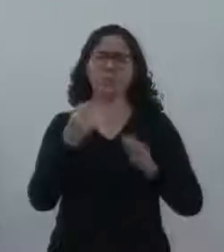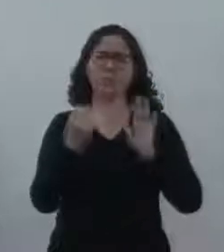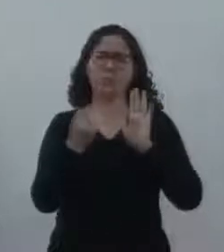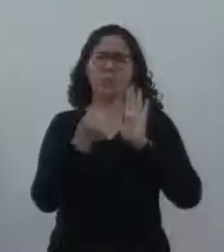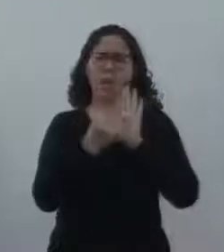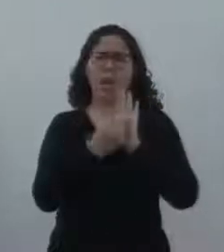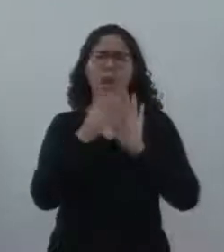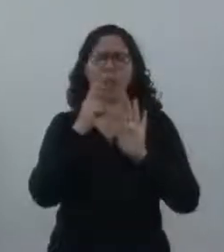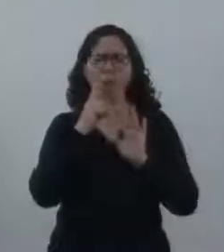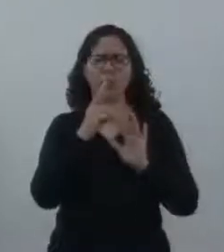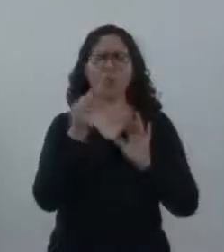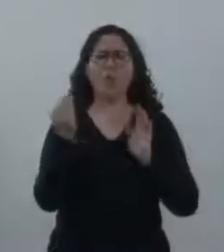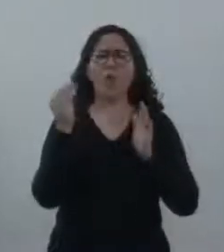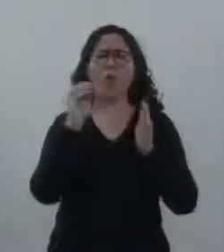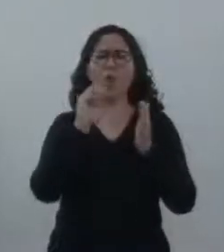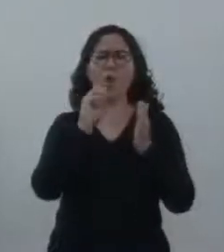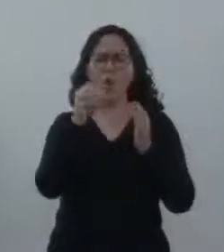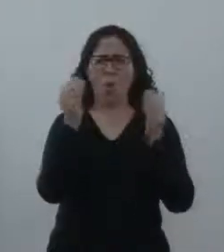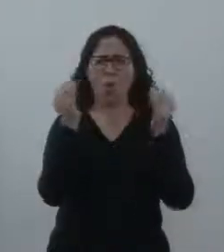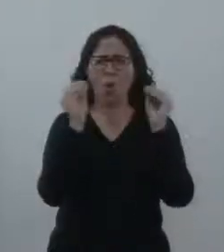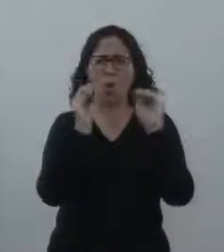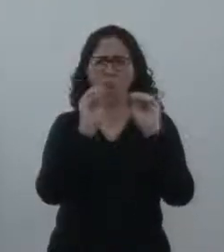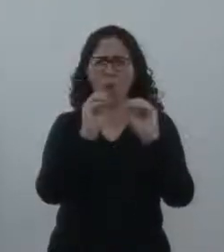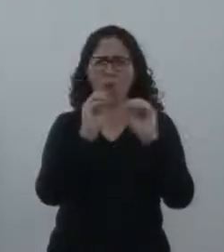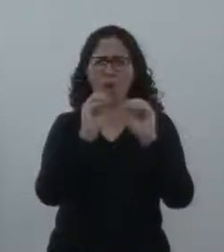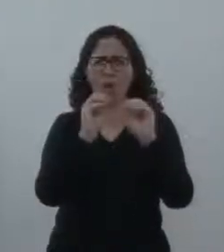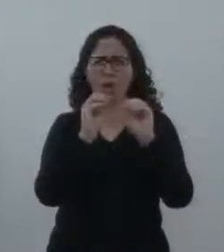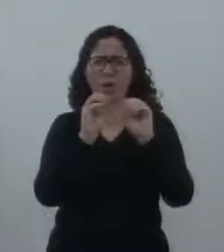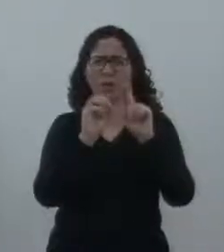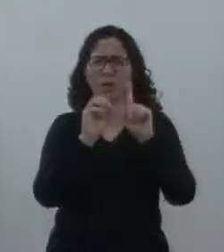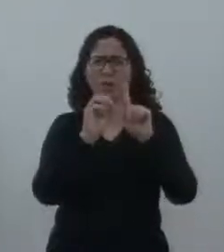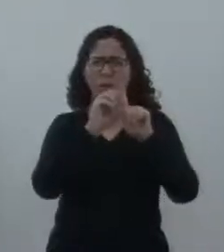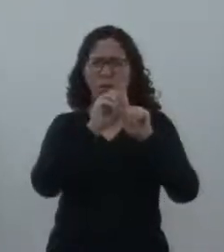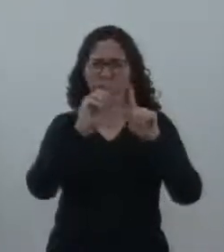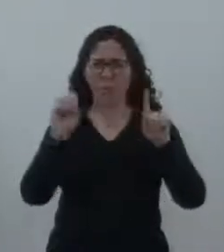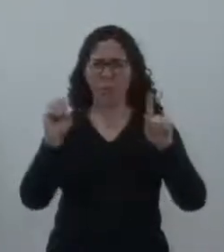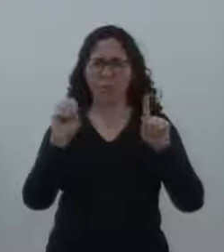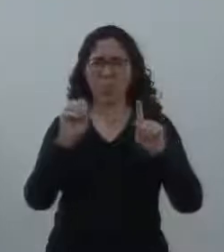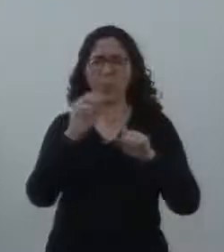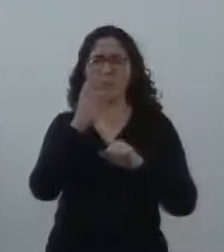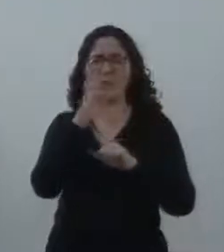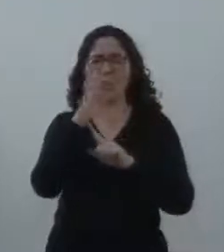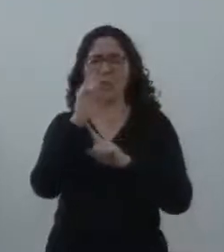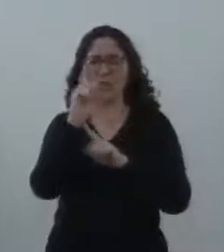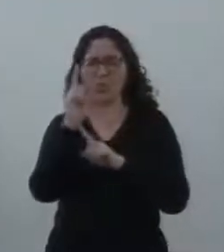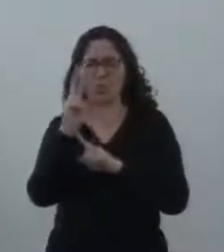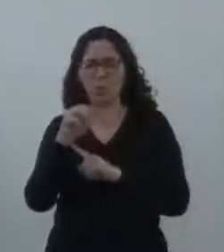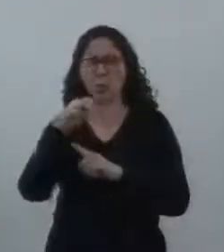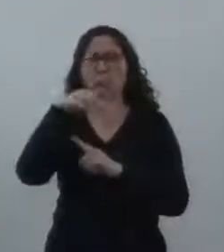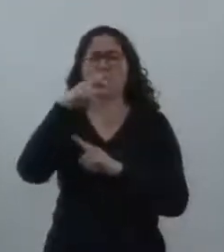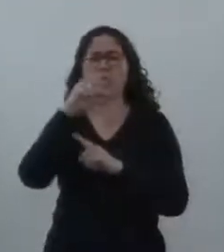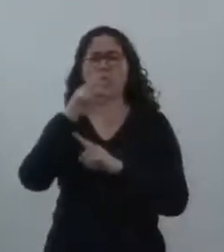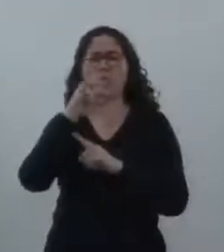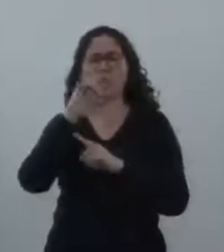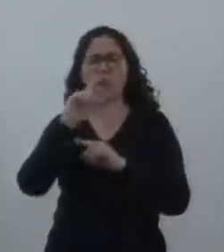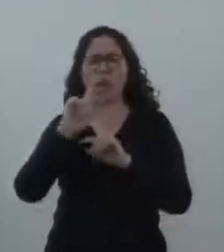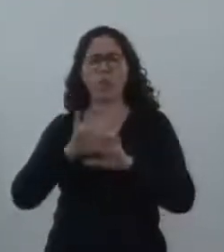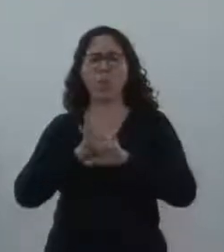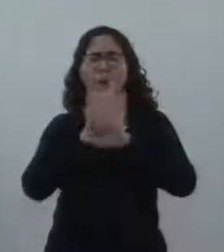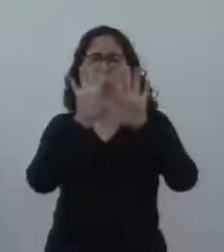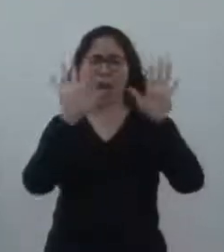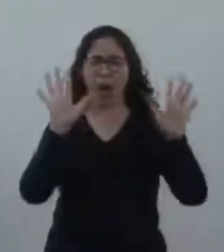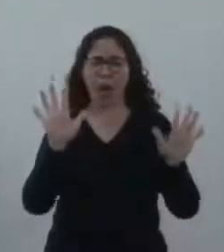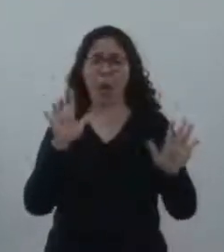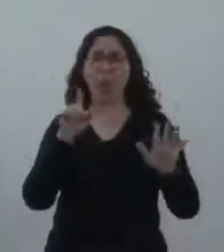facilmente, é só colocar ali num site de busca, Tesouro Nacional Transparente. Então, eu queria explicar aqui que esse indicador